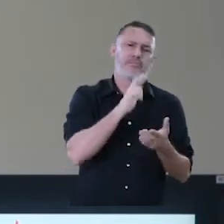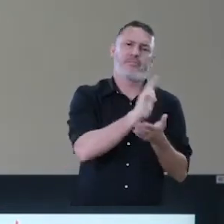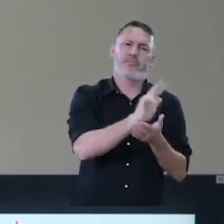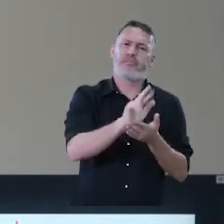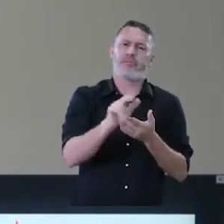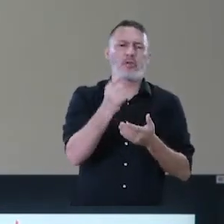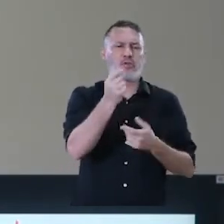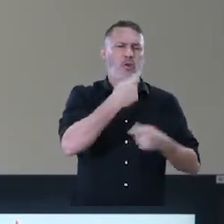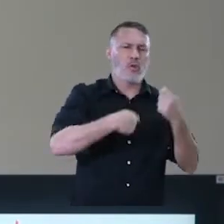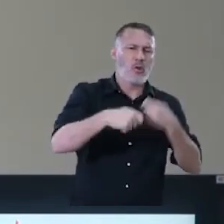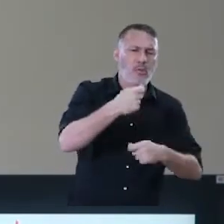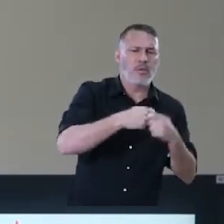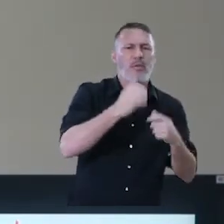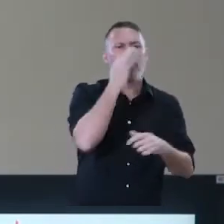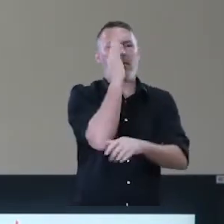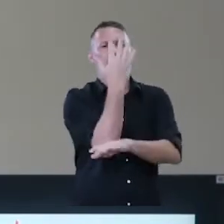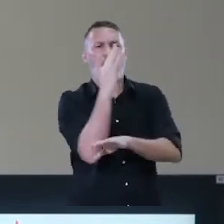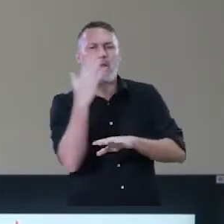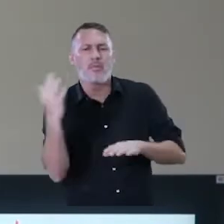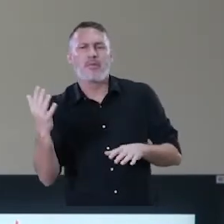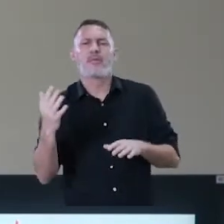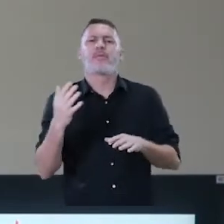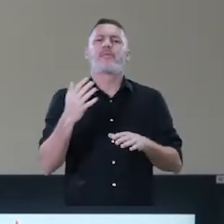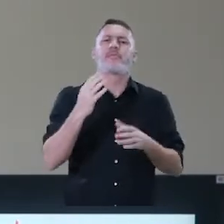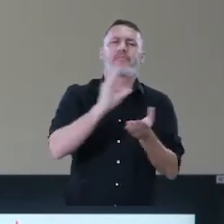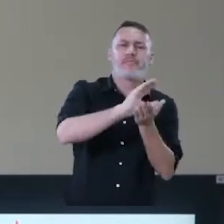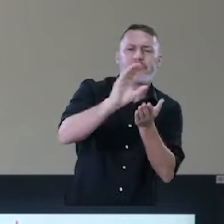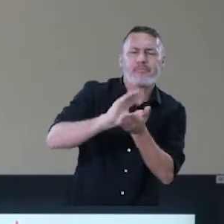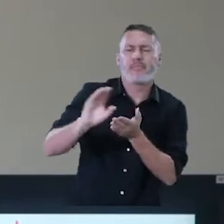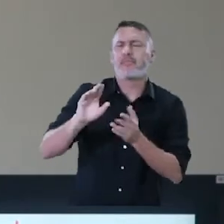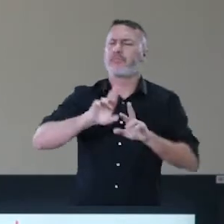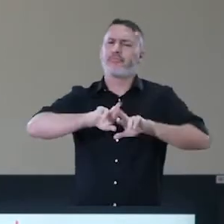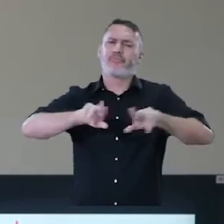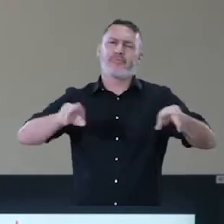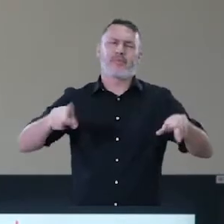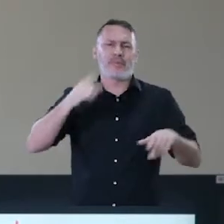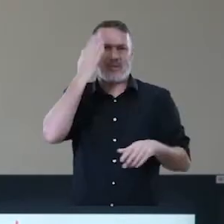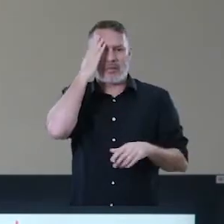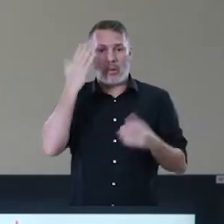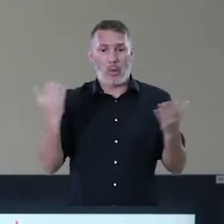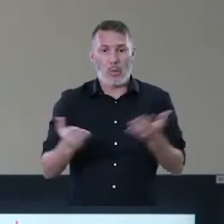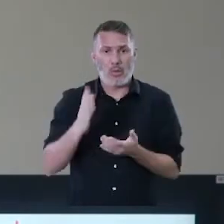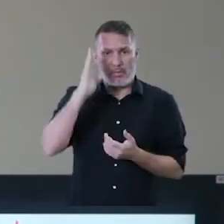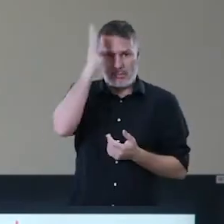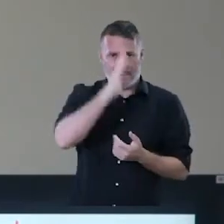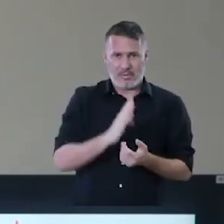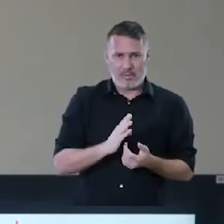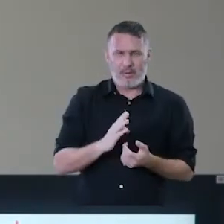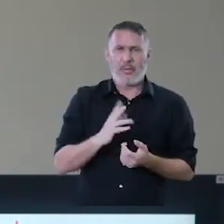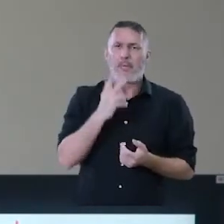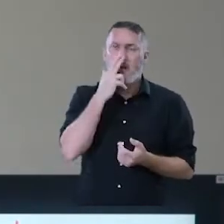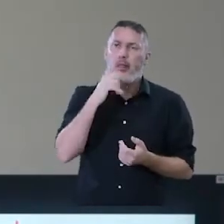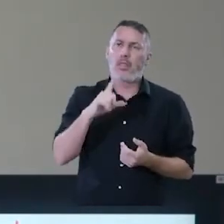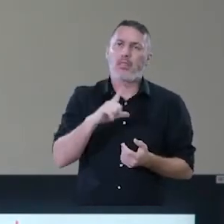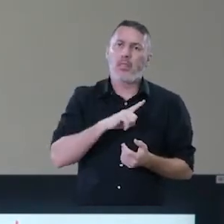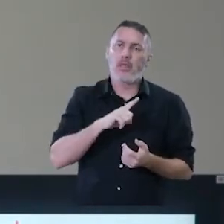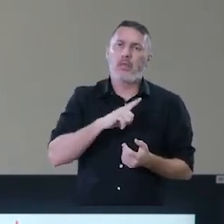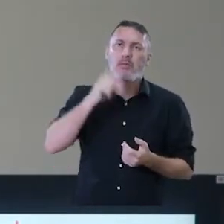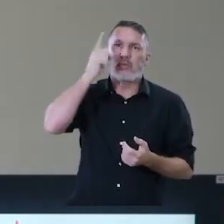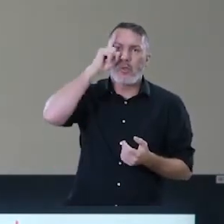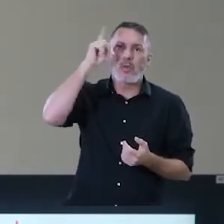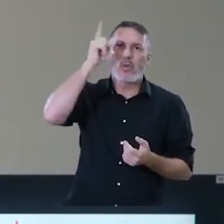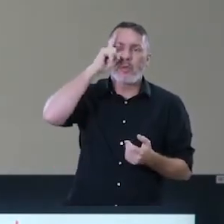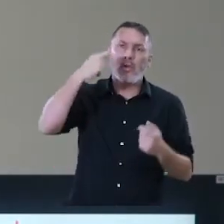crise econômica, crise ambiental, Esses são os problemas em que vive. Olha que legal que ele usa,